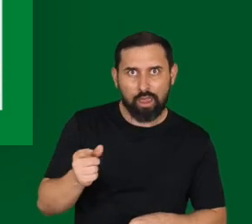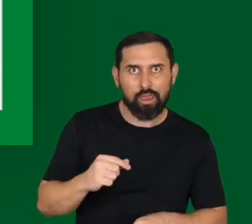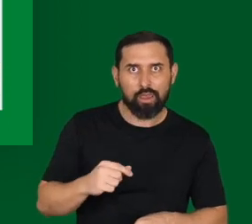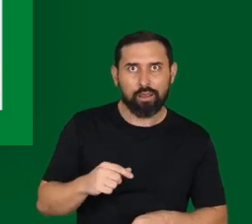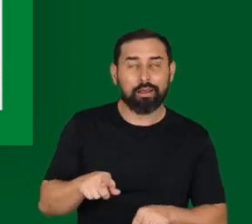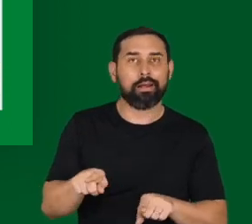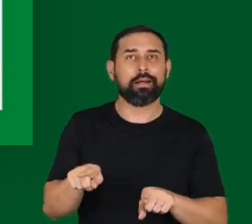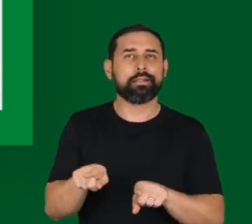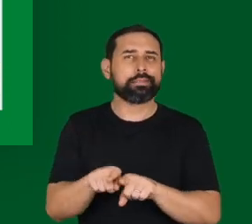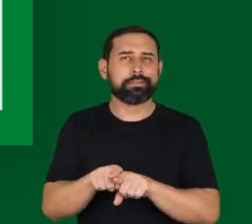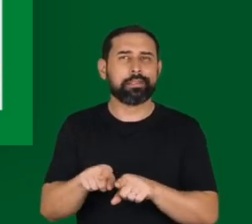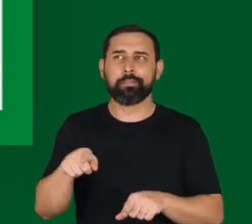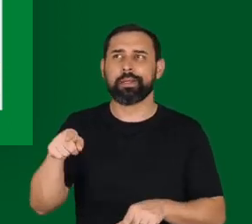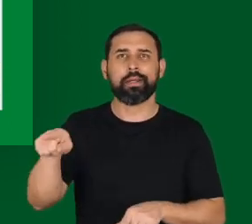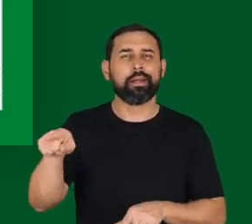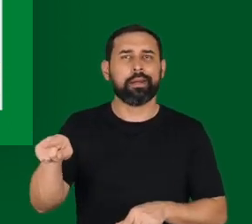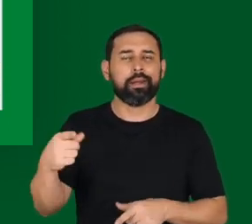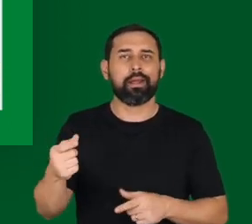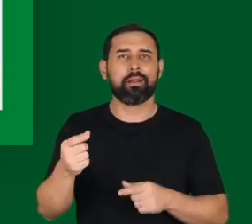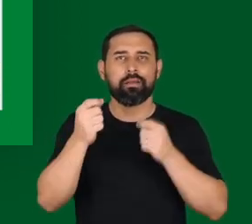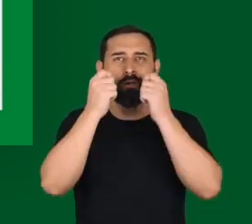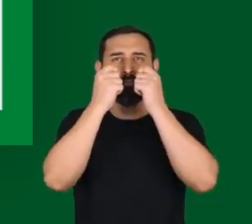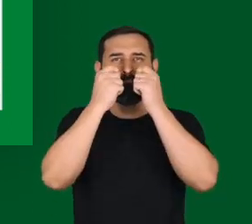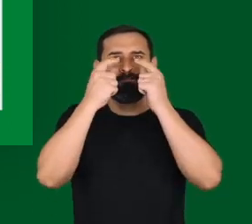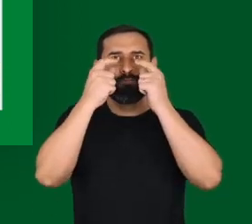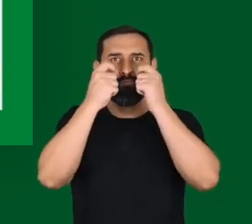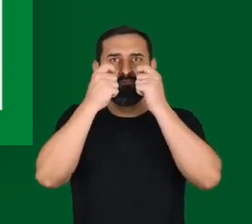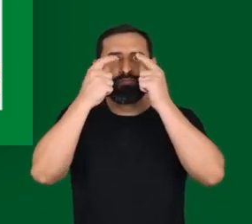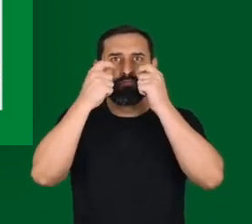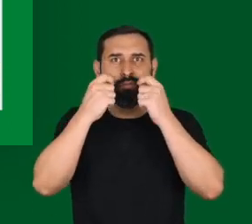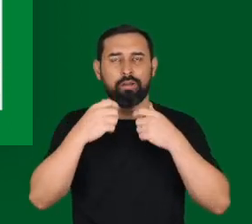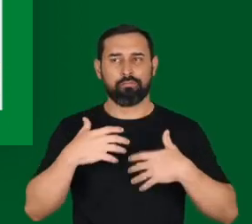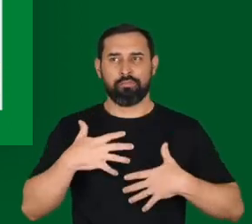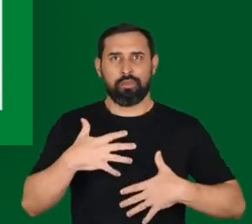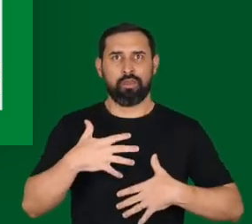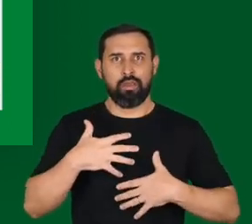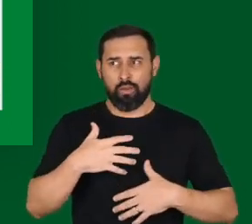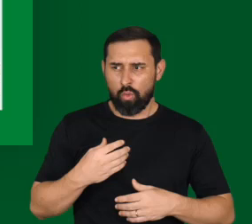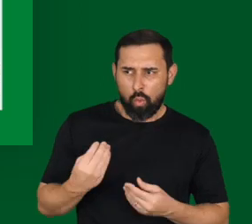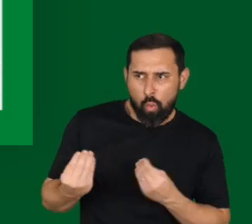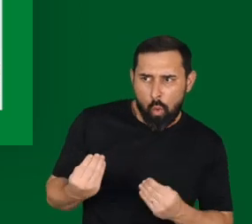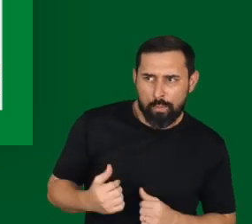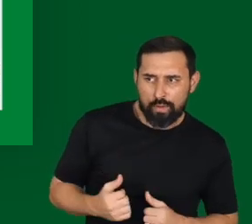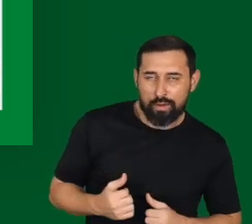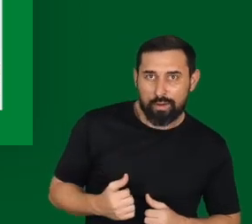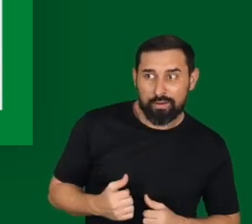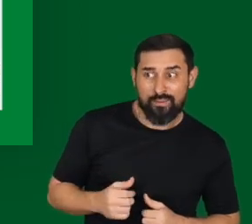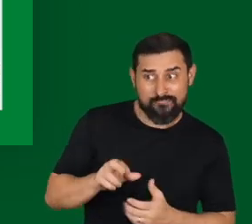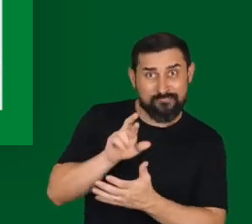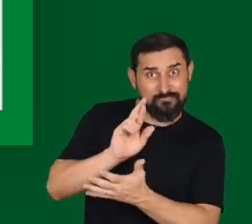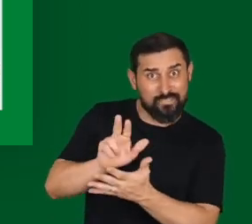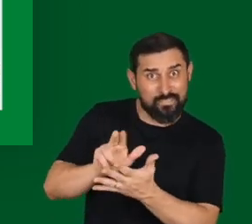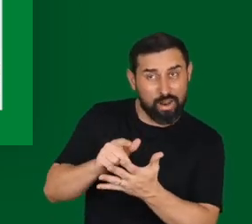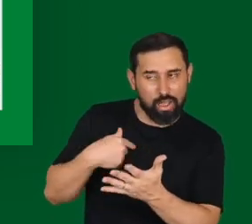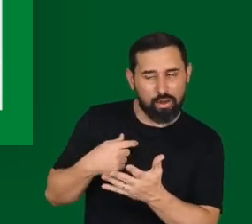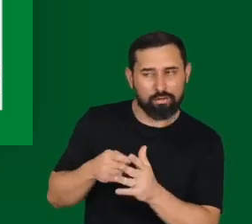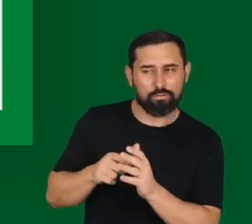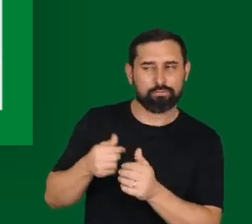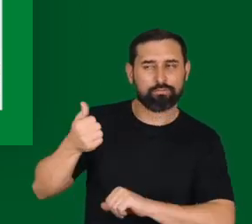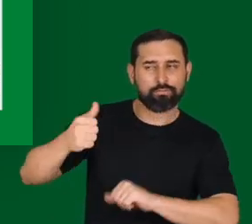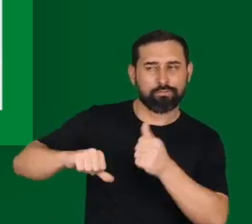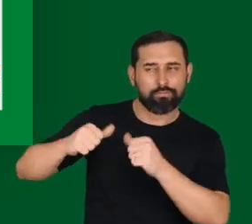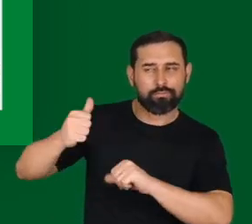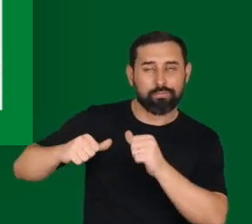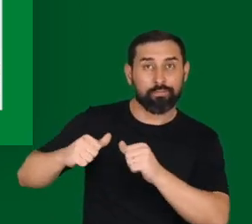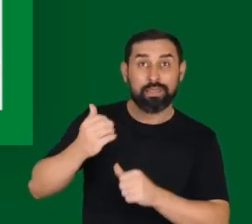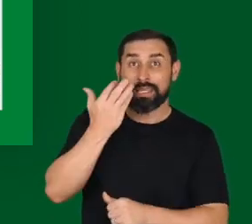acessória, né, tiragem subcostal, intercostal, supraesternal. Eu tenho batimento de asa de nariz, também é um sinal